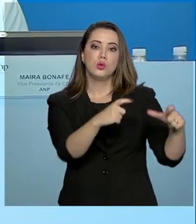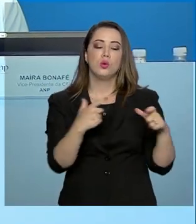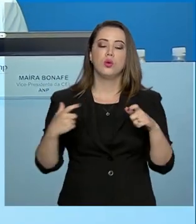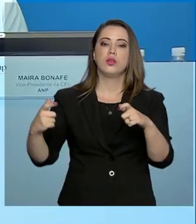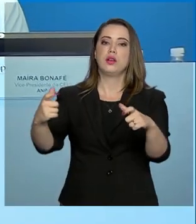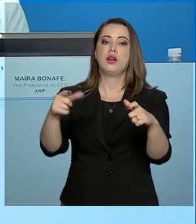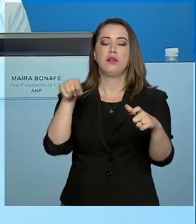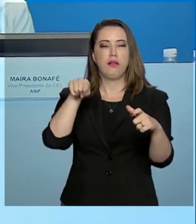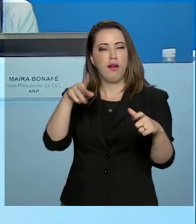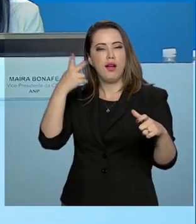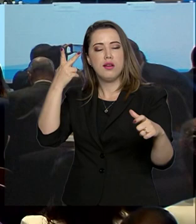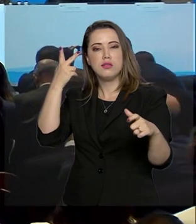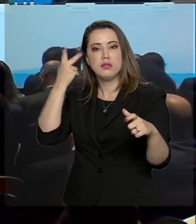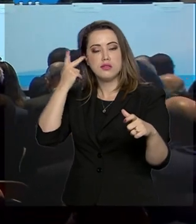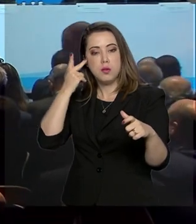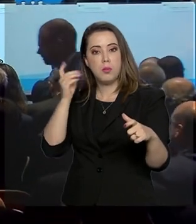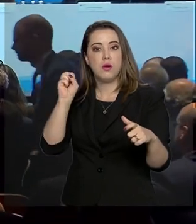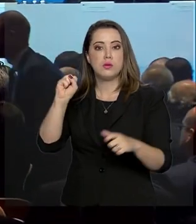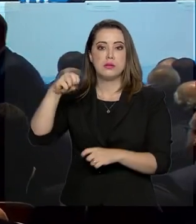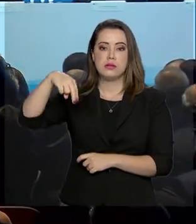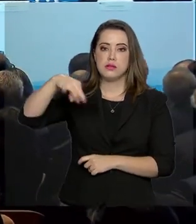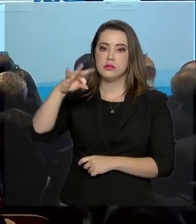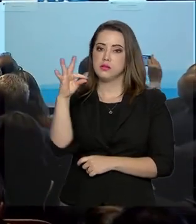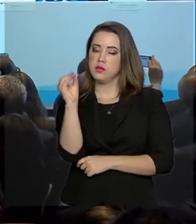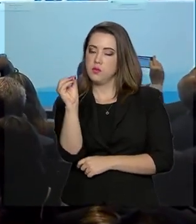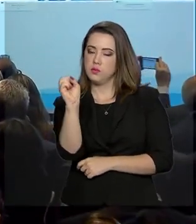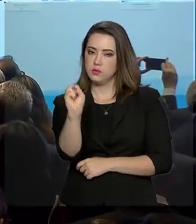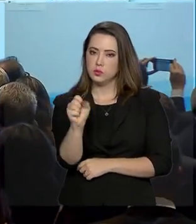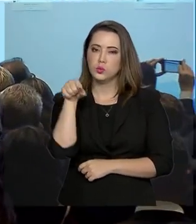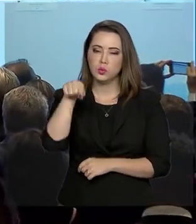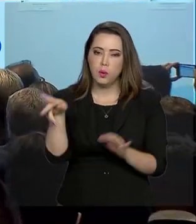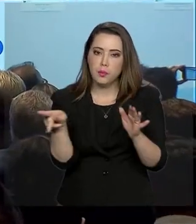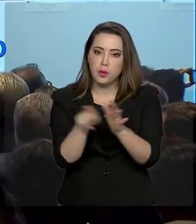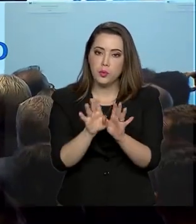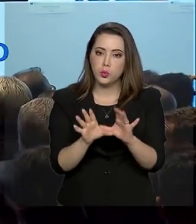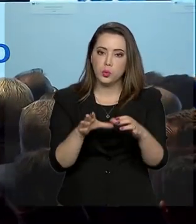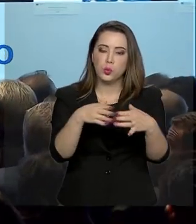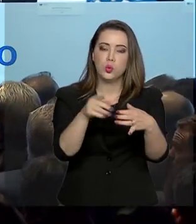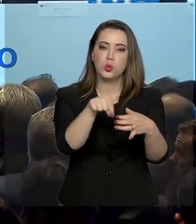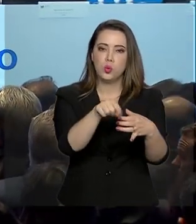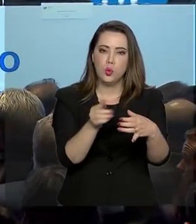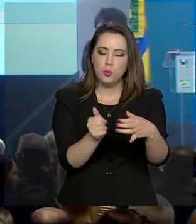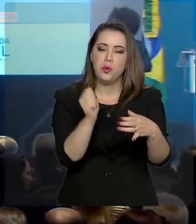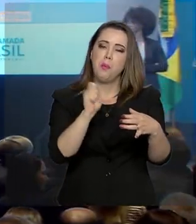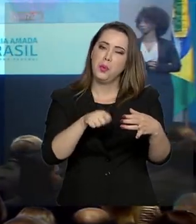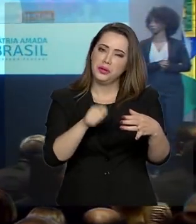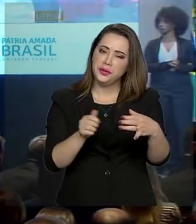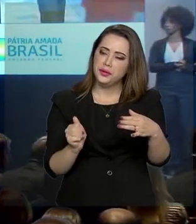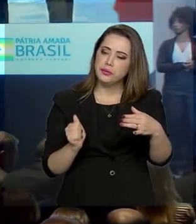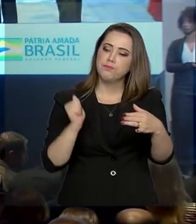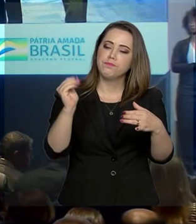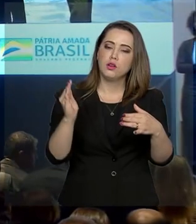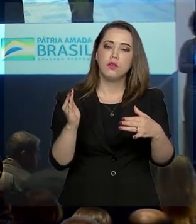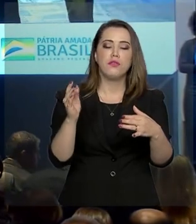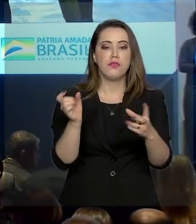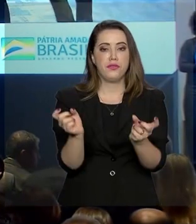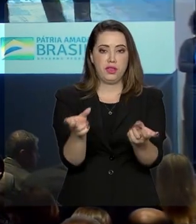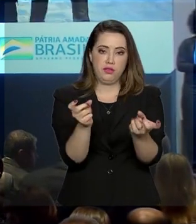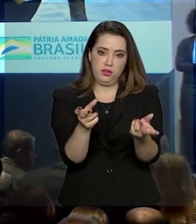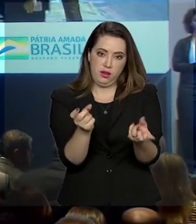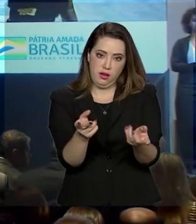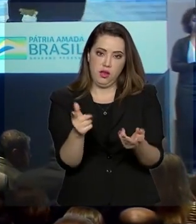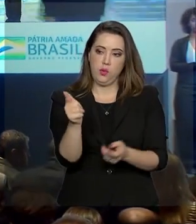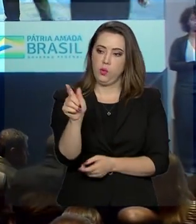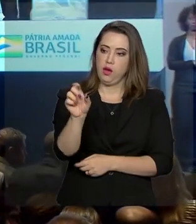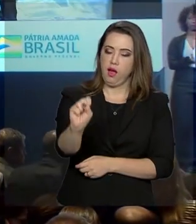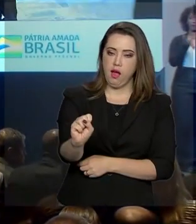pré-sal na Bacia de Santos, que faziam parte da seção onerosa, ou seja, do excedente do volume de petróleo e gás que a